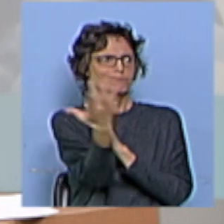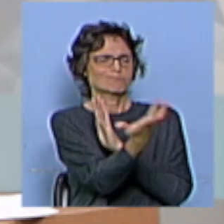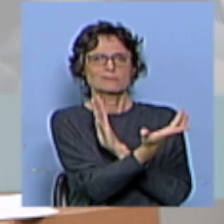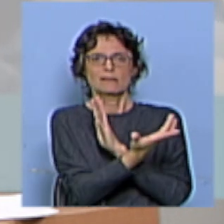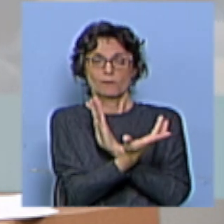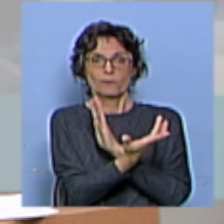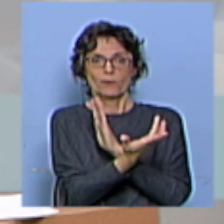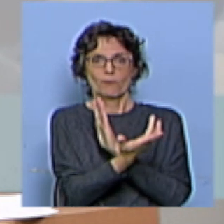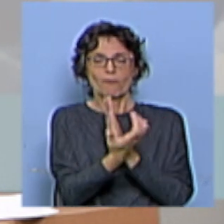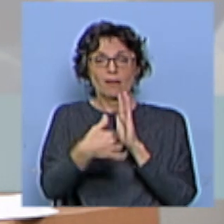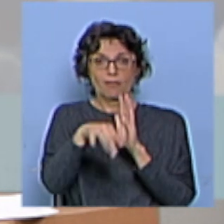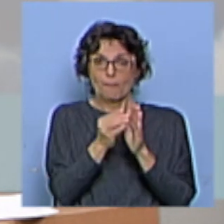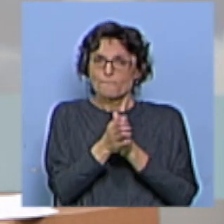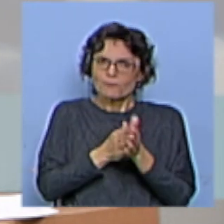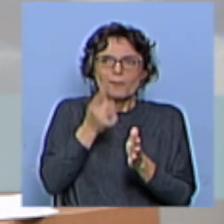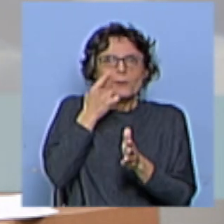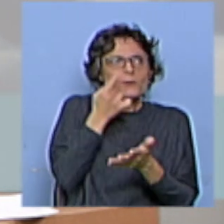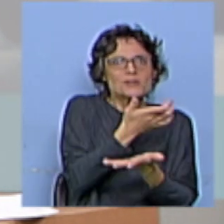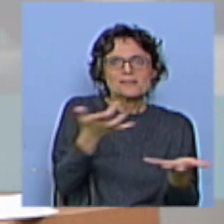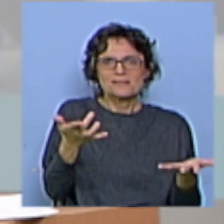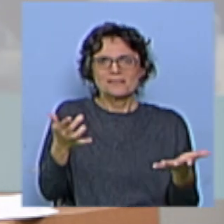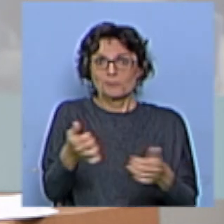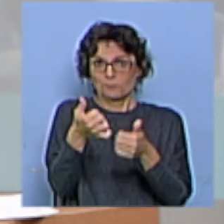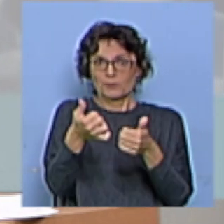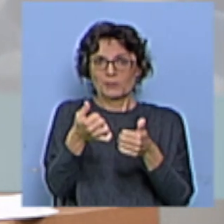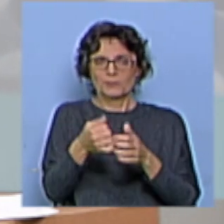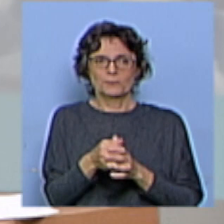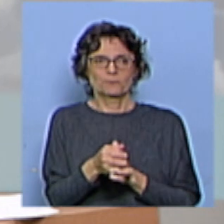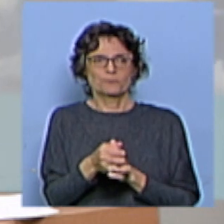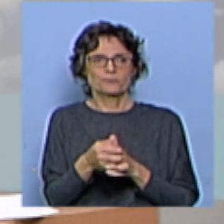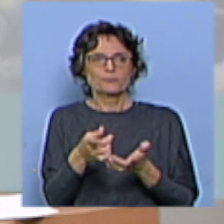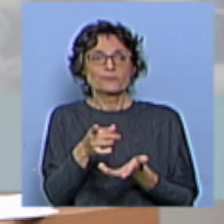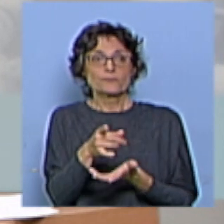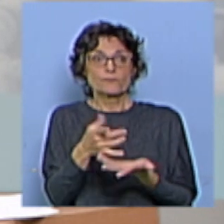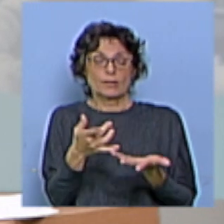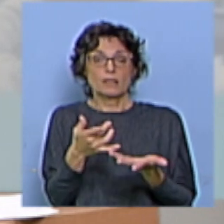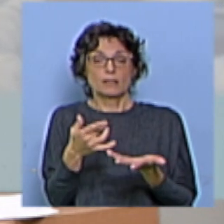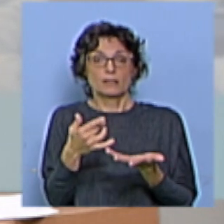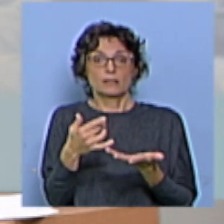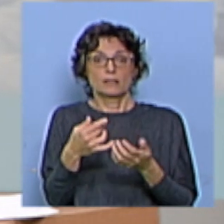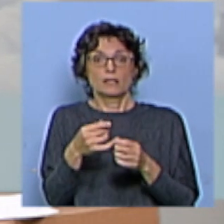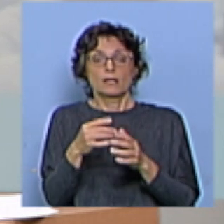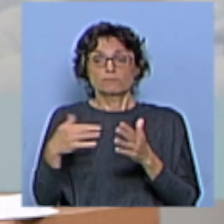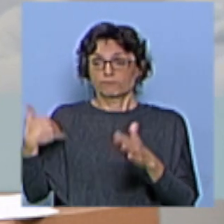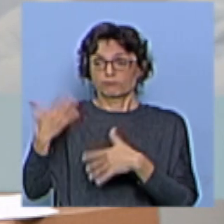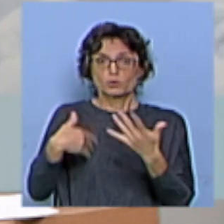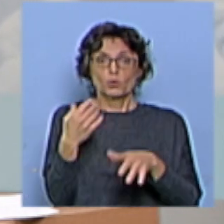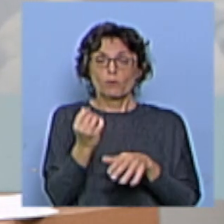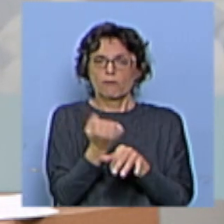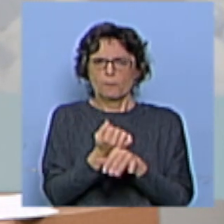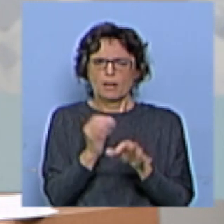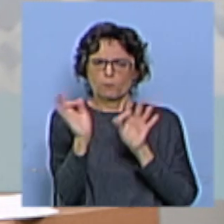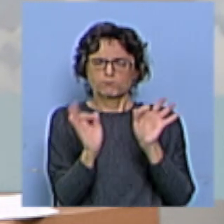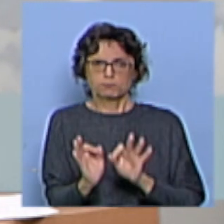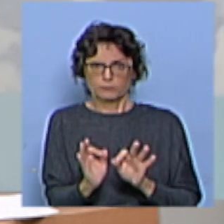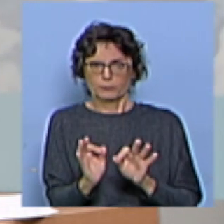convidados a conhecer. Relativamente, enfim, àquilo que tem sido preparado para acolher os visitantes neste período, evidentemente